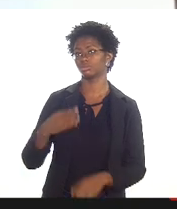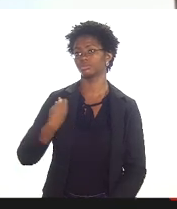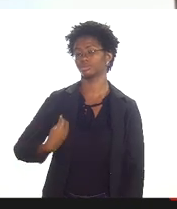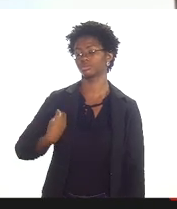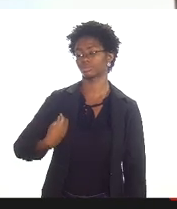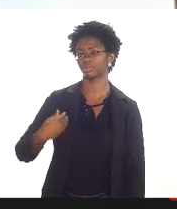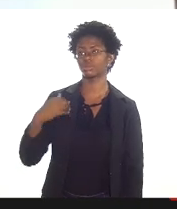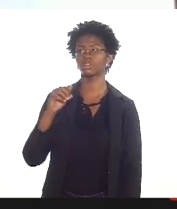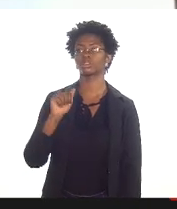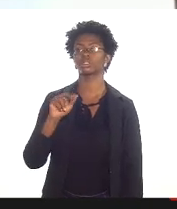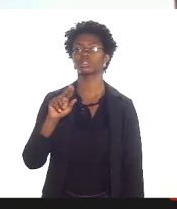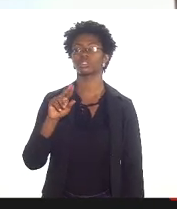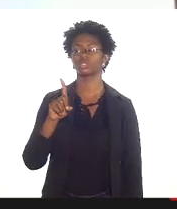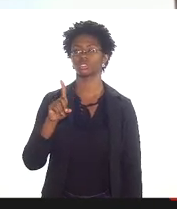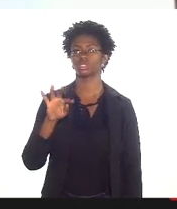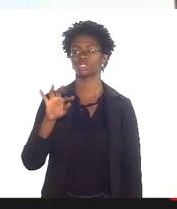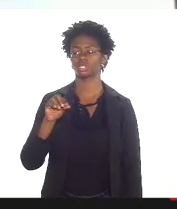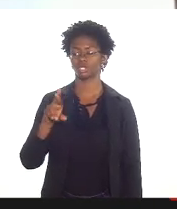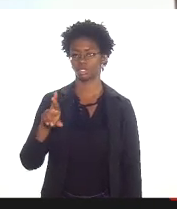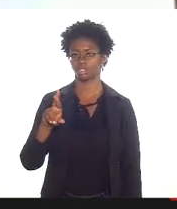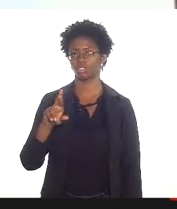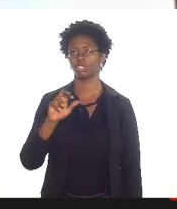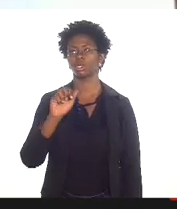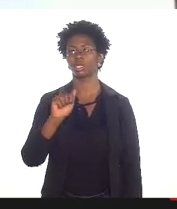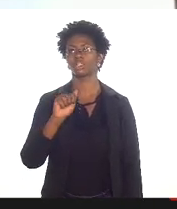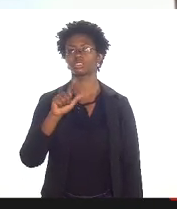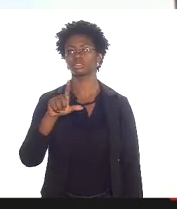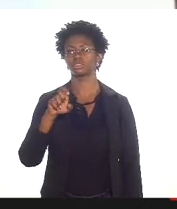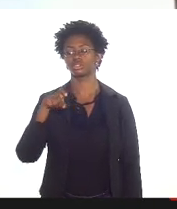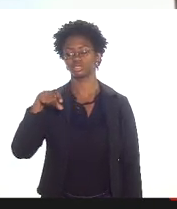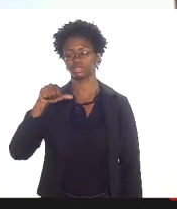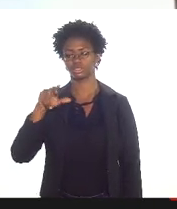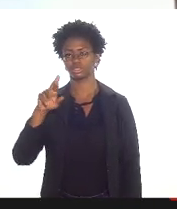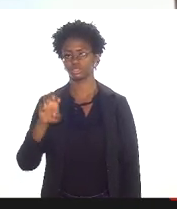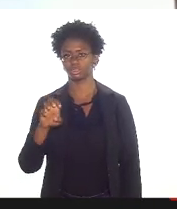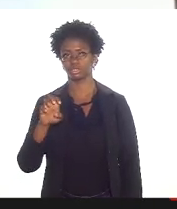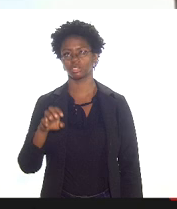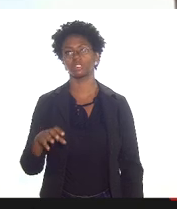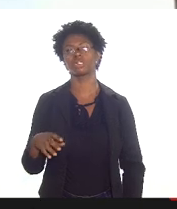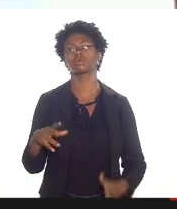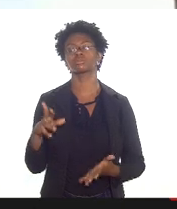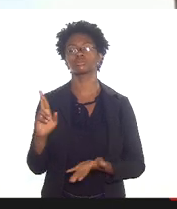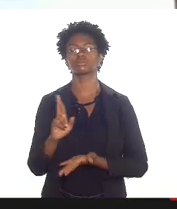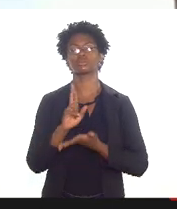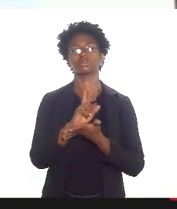fiscal Alexandre Mello, representando Sinfrerge.